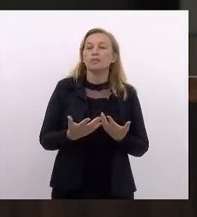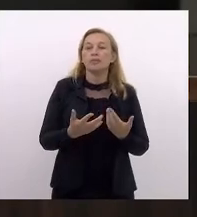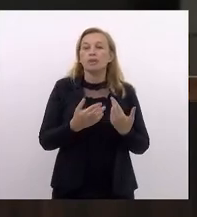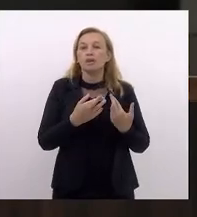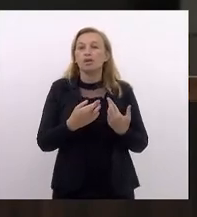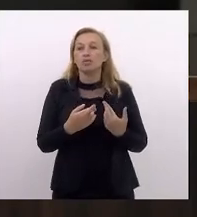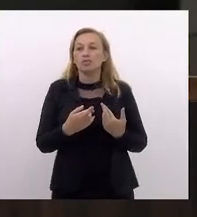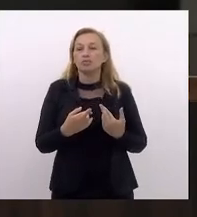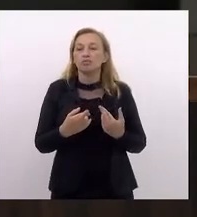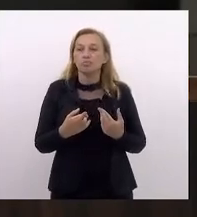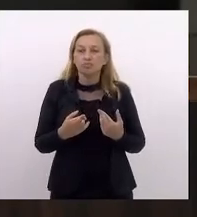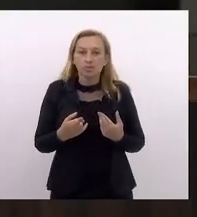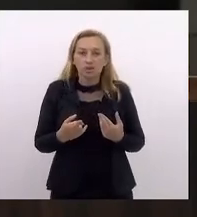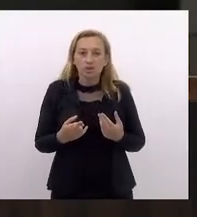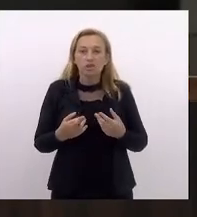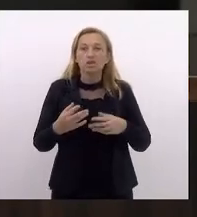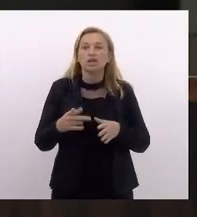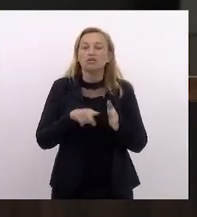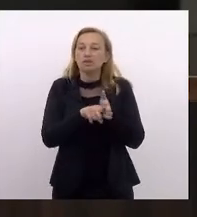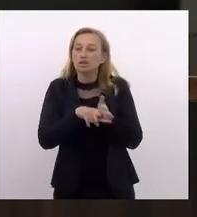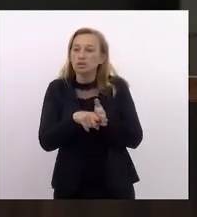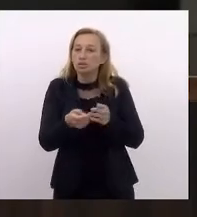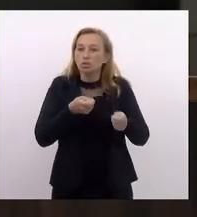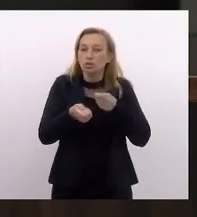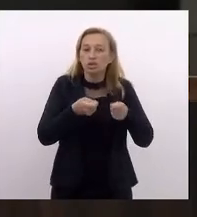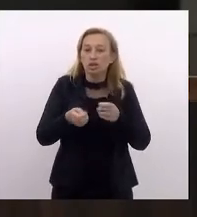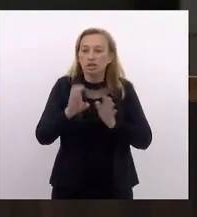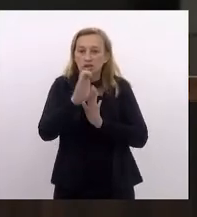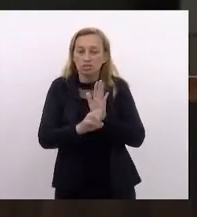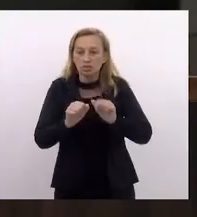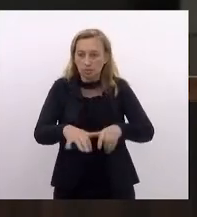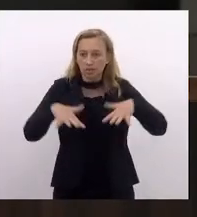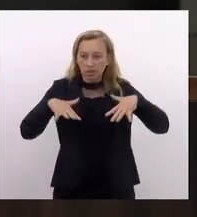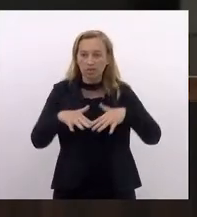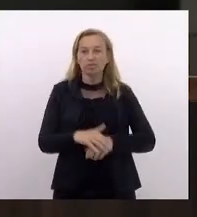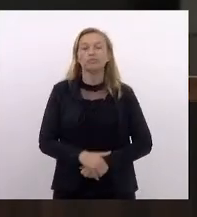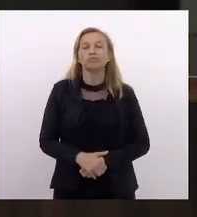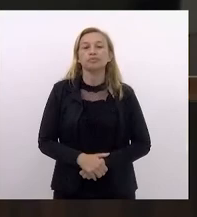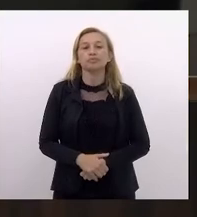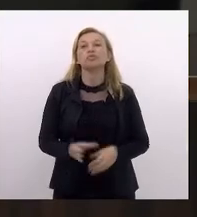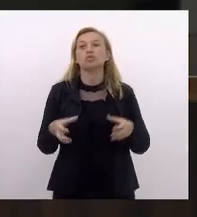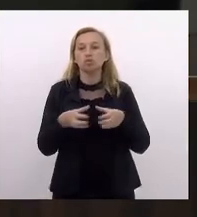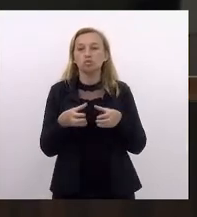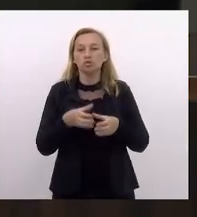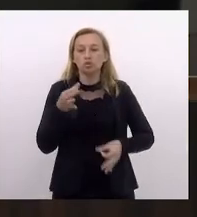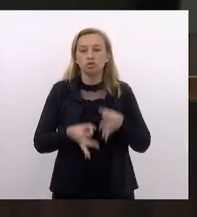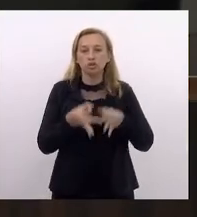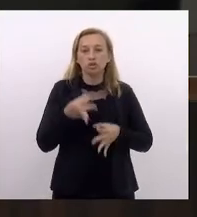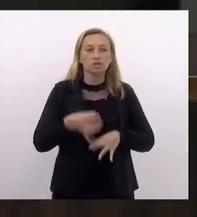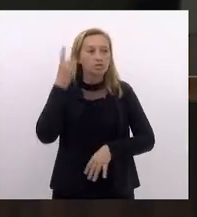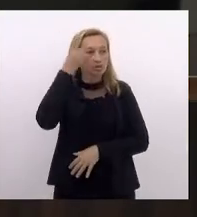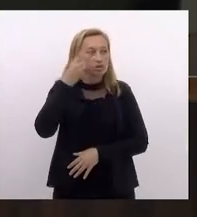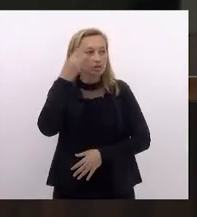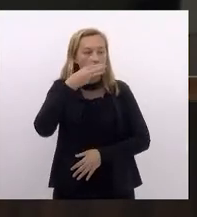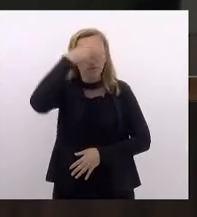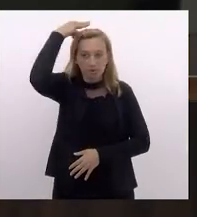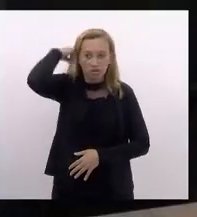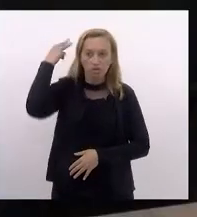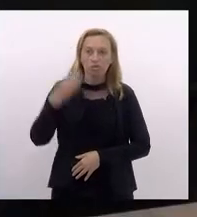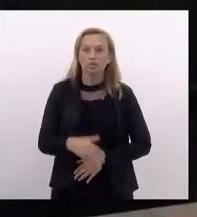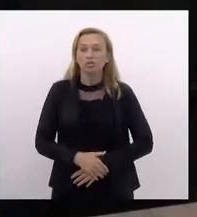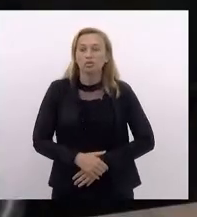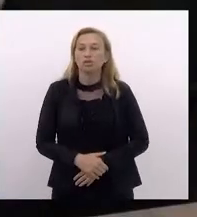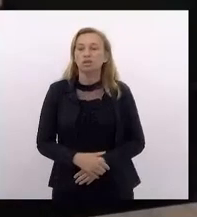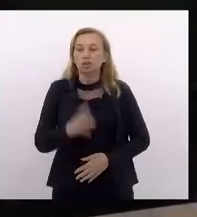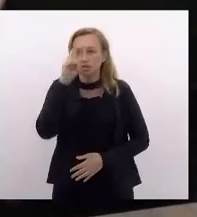de orçamento Finanças fiscalização financeira e controle as emendas de plenário para emitir parecer pela comissão de condições diz deputado mas quando chega